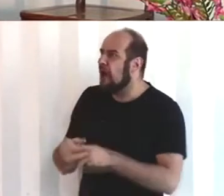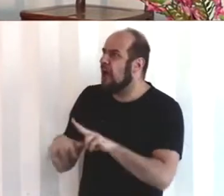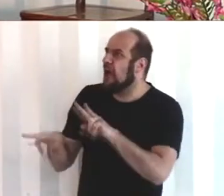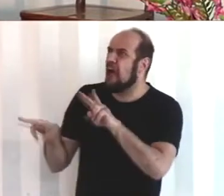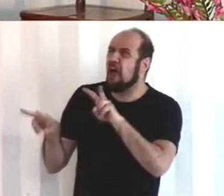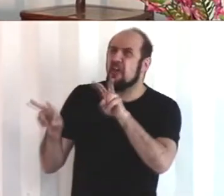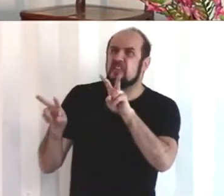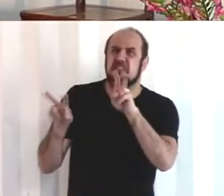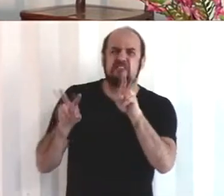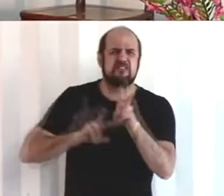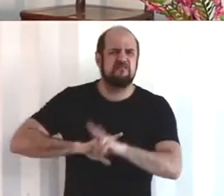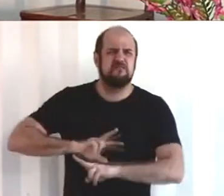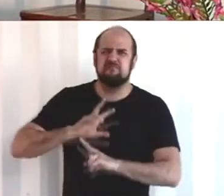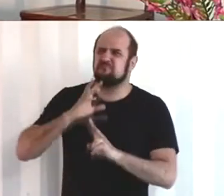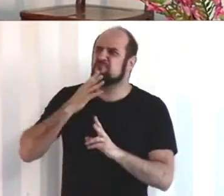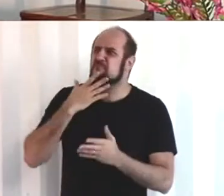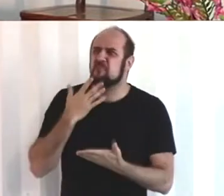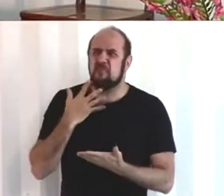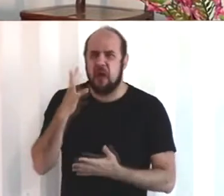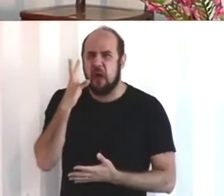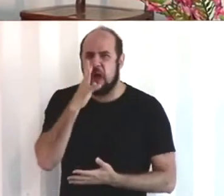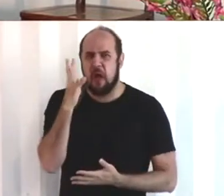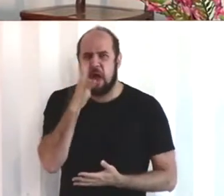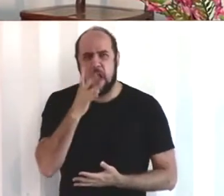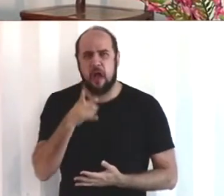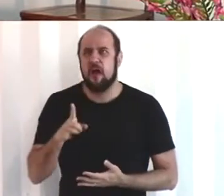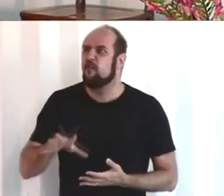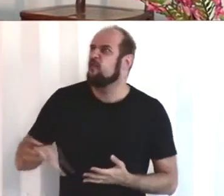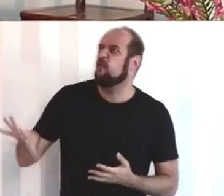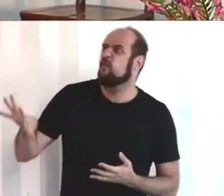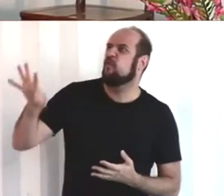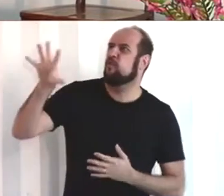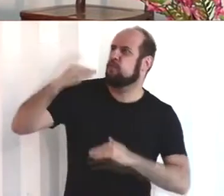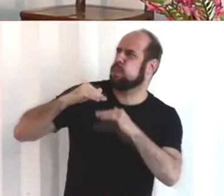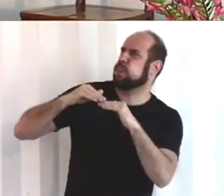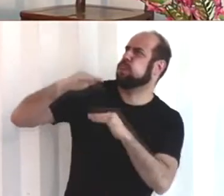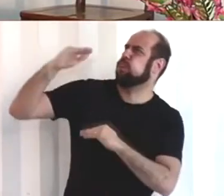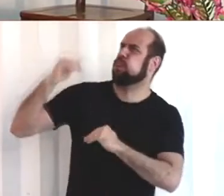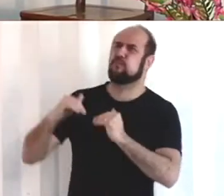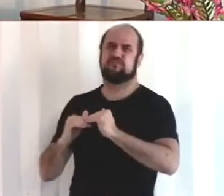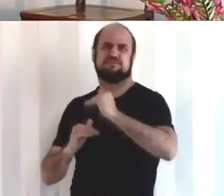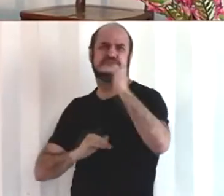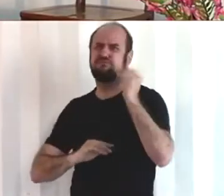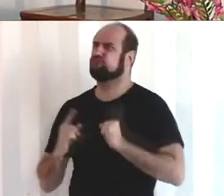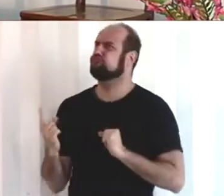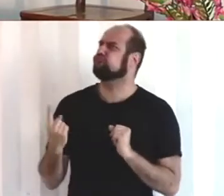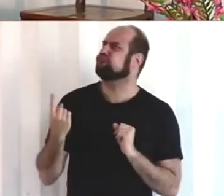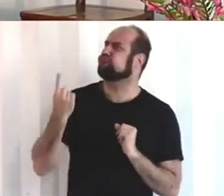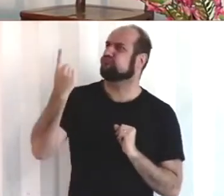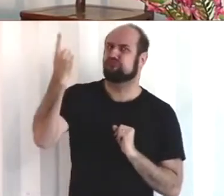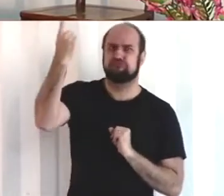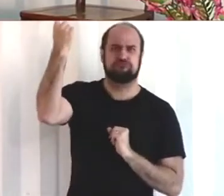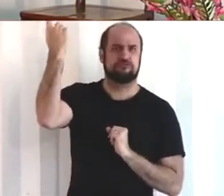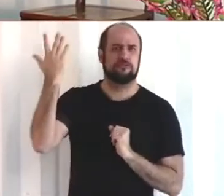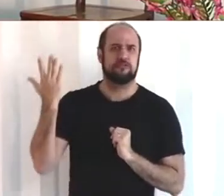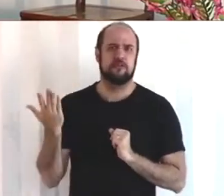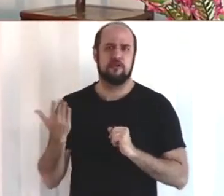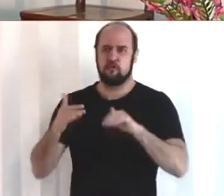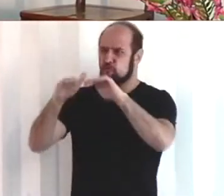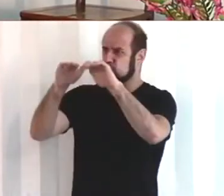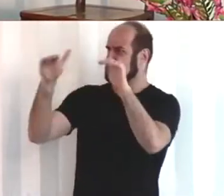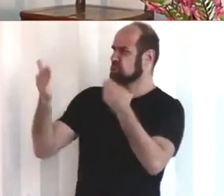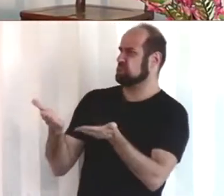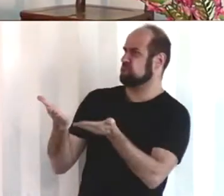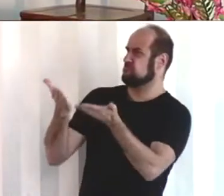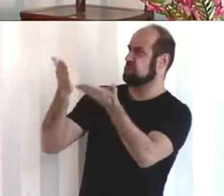glória, a suntuosidade daquele lugar. Tudo ali em proporções enormes. O pé direito do teto, o altar, as